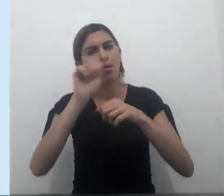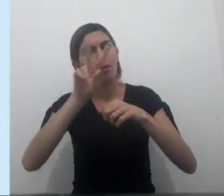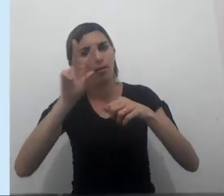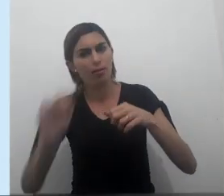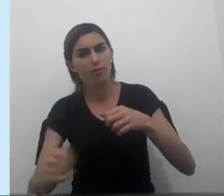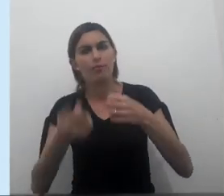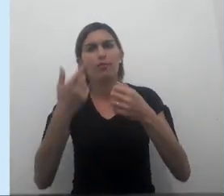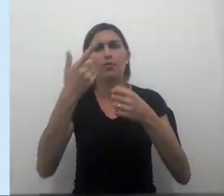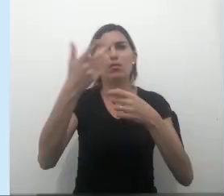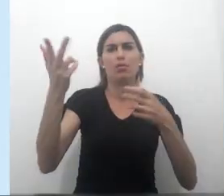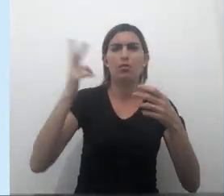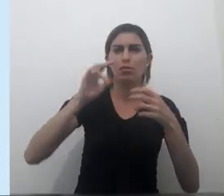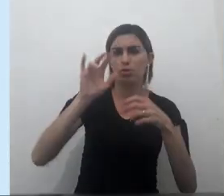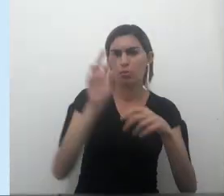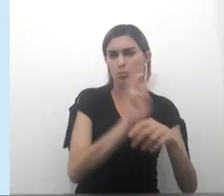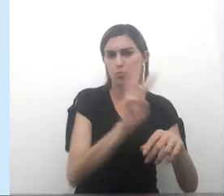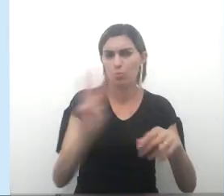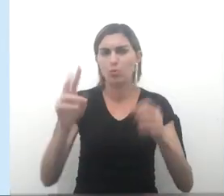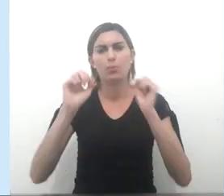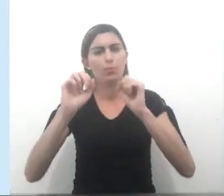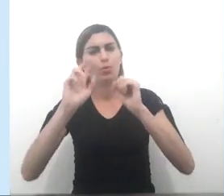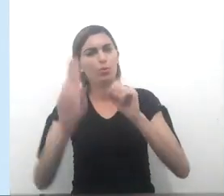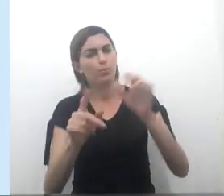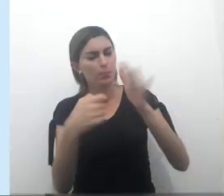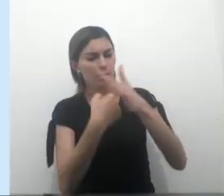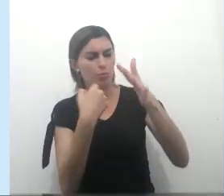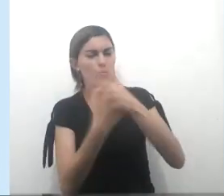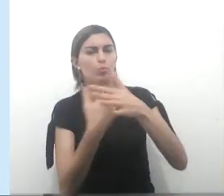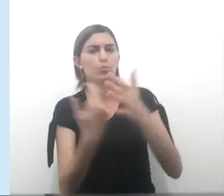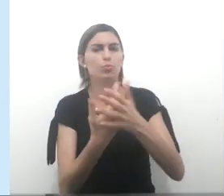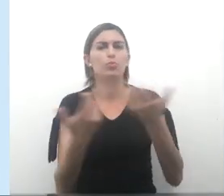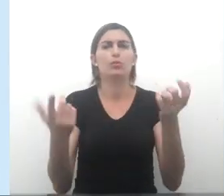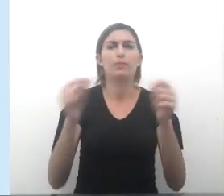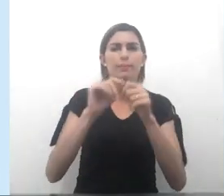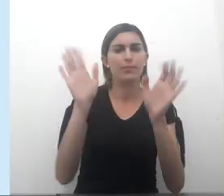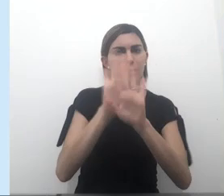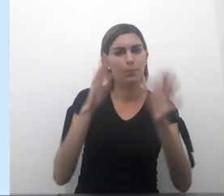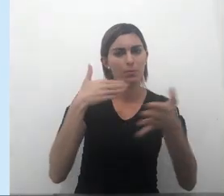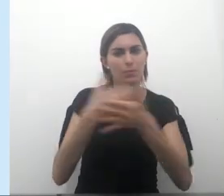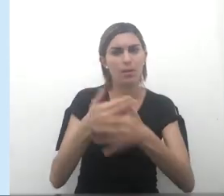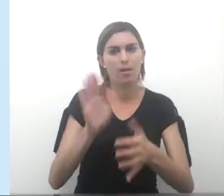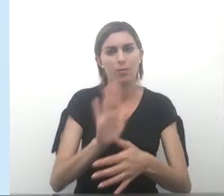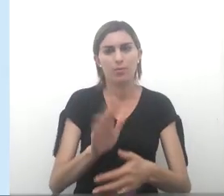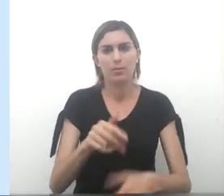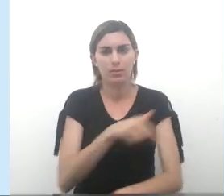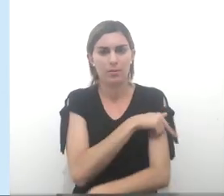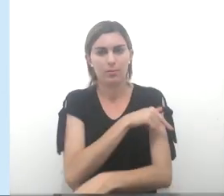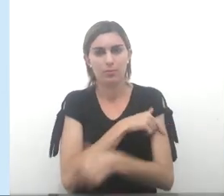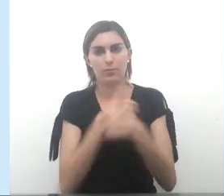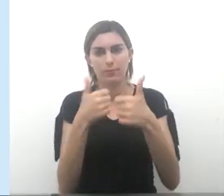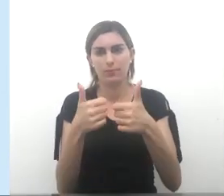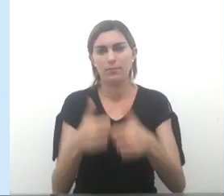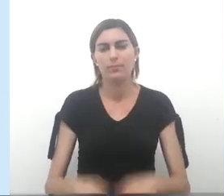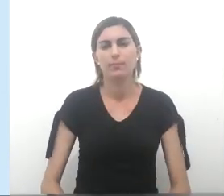meio da plataforma Ava. Tem um e-mail lá da gente, você pode fazer sua pergunta, tá? E até uma próxima aula, sétimo ano. Valeu!